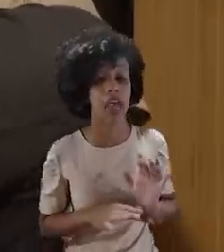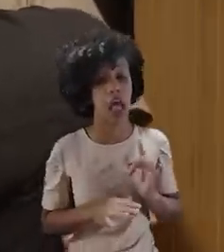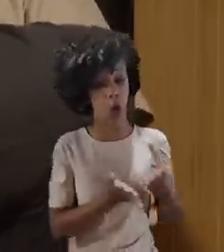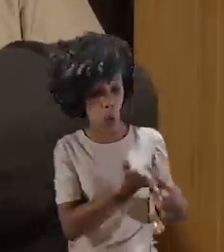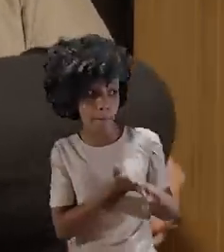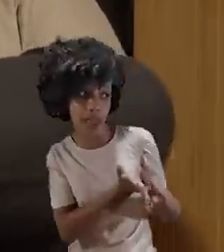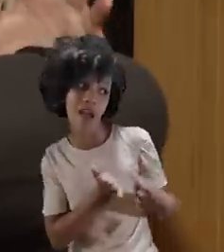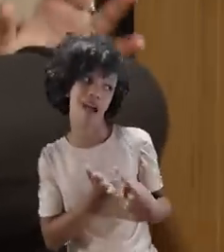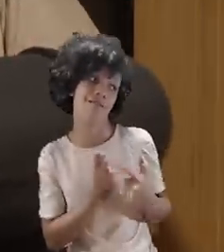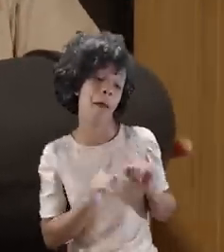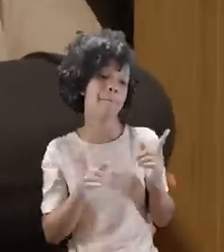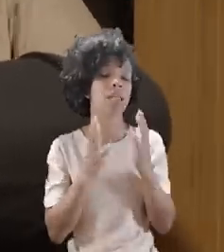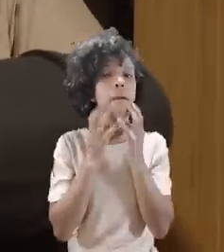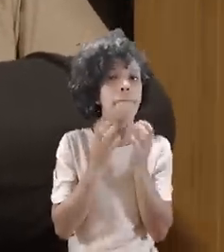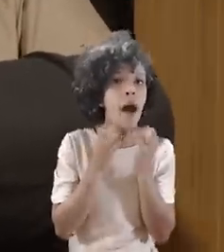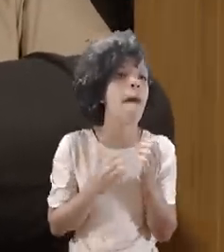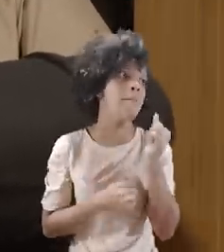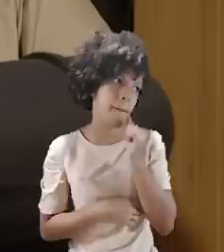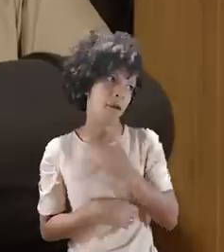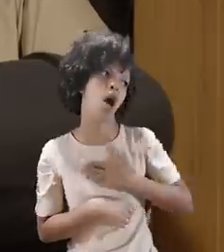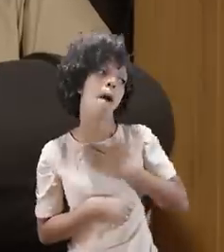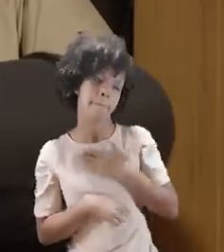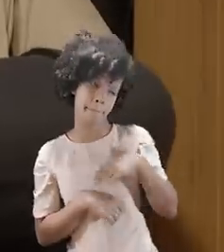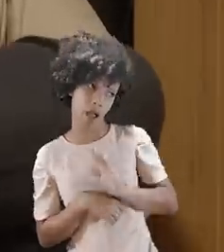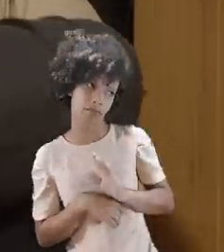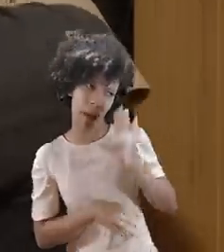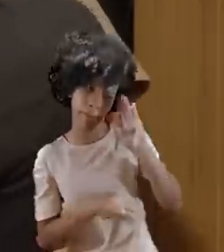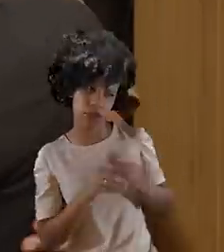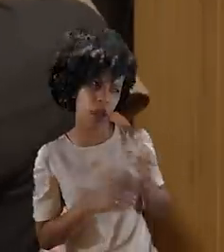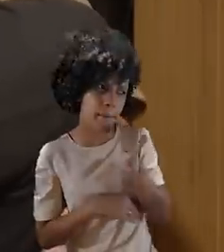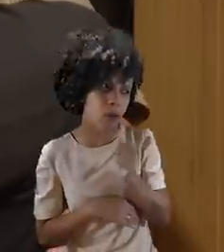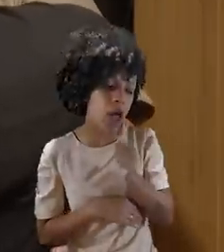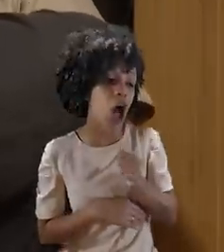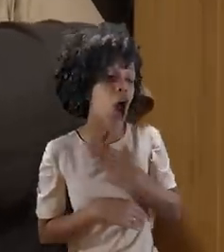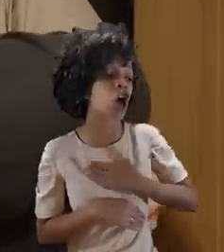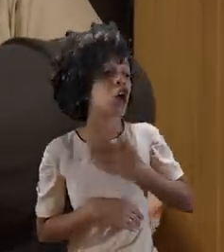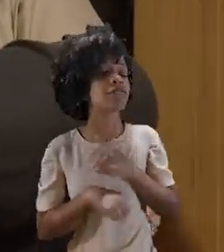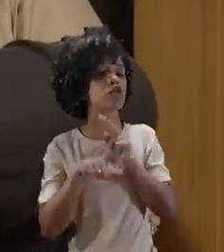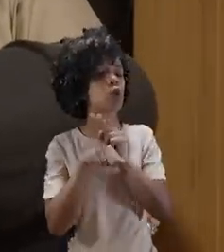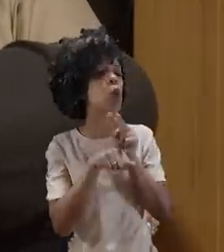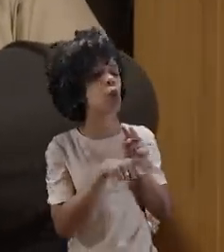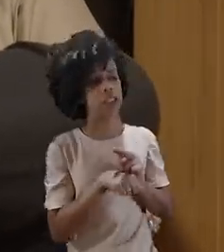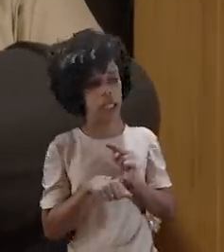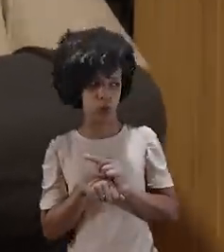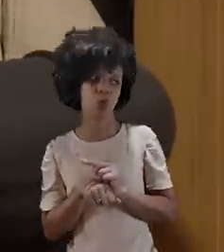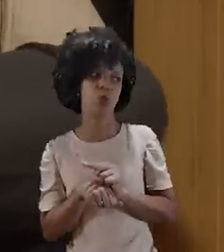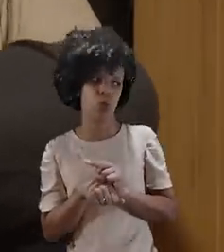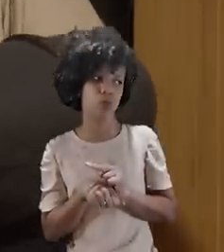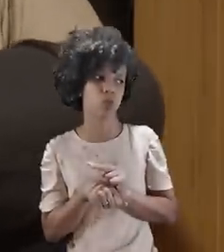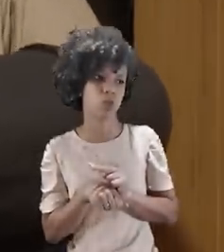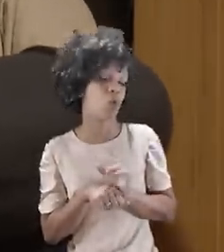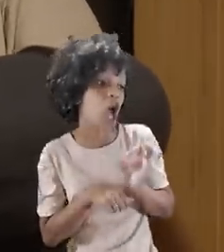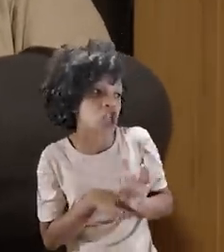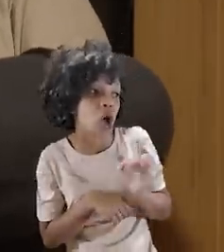panela tem sua tampa né mas geralmente é barba para resumir mulher gosta de Cuidado mano e eu acho que